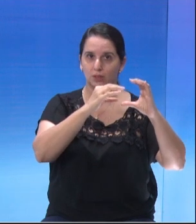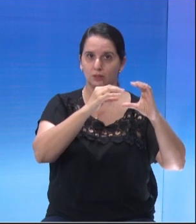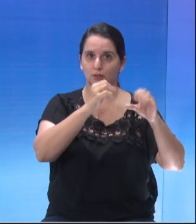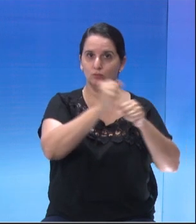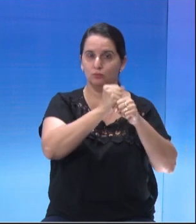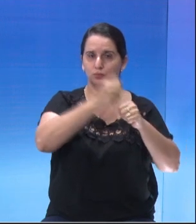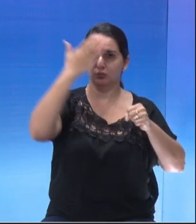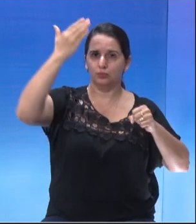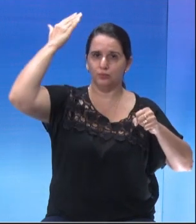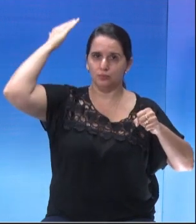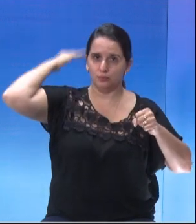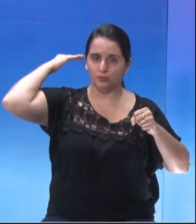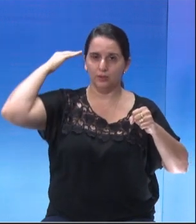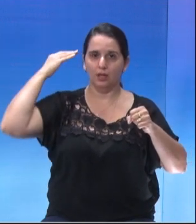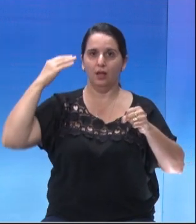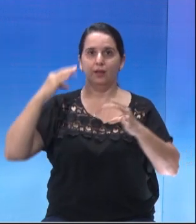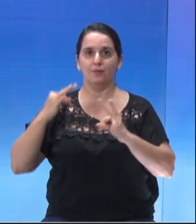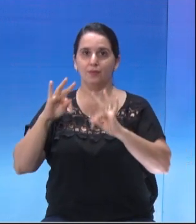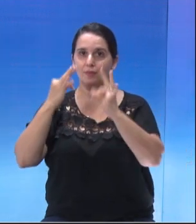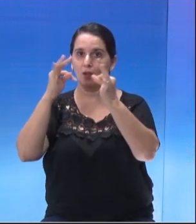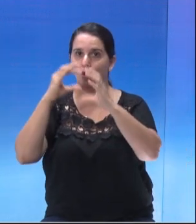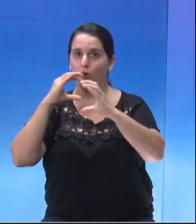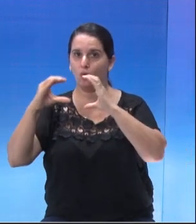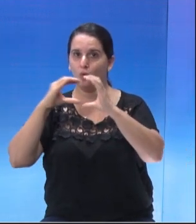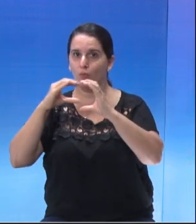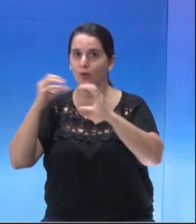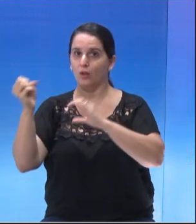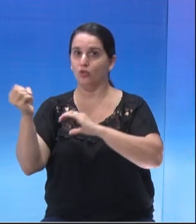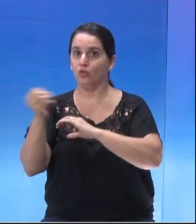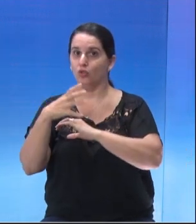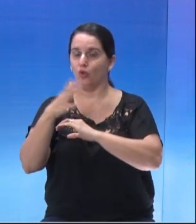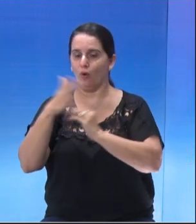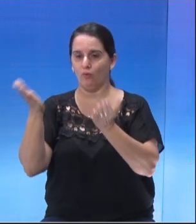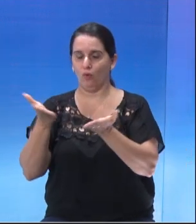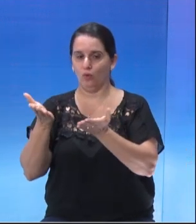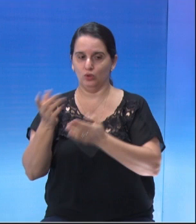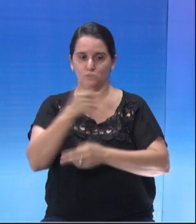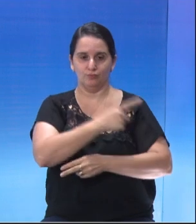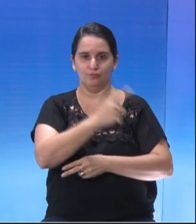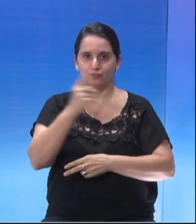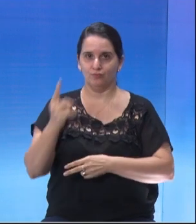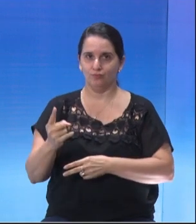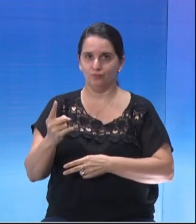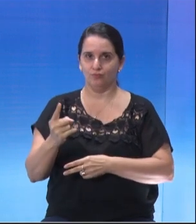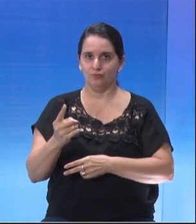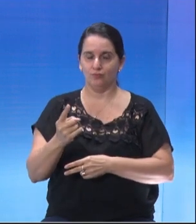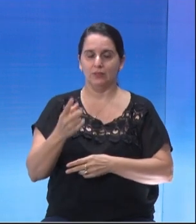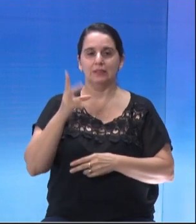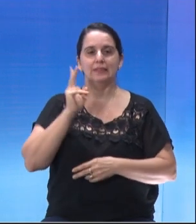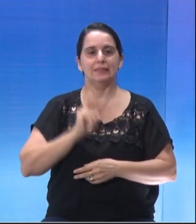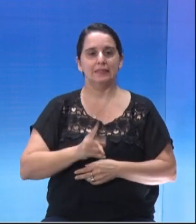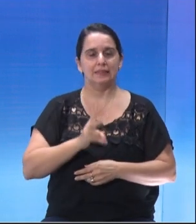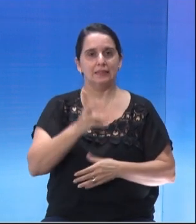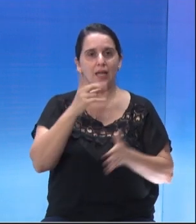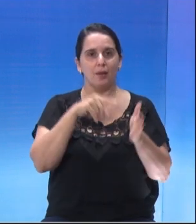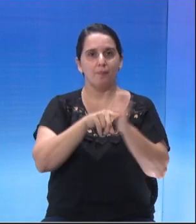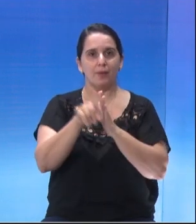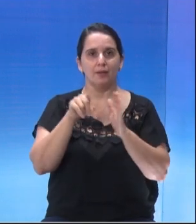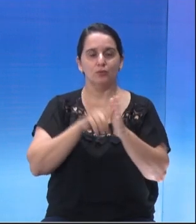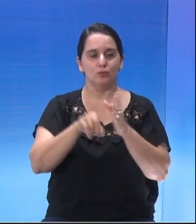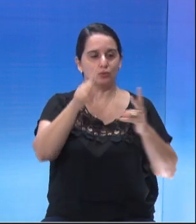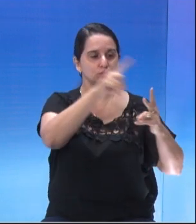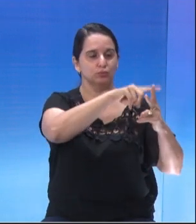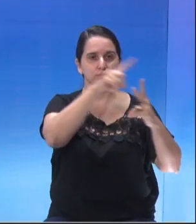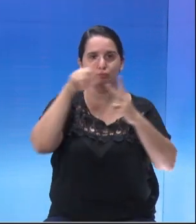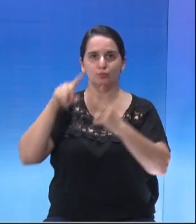antigas e atuais. Né? Isso ficou muito claro para nós. Gente, sempre o enunciado, geralmente, ele vem com 2